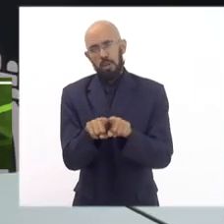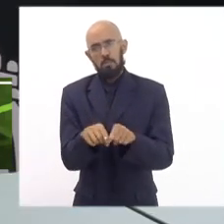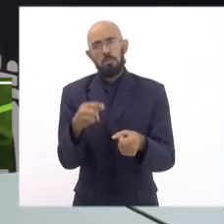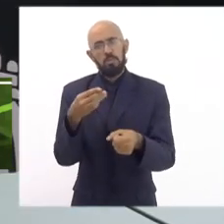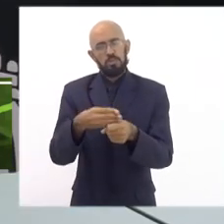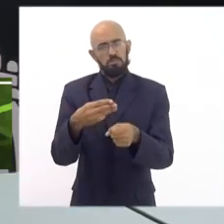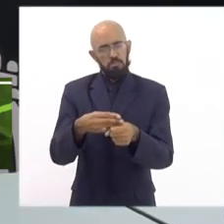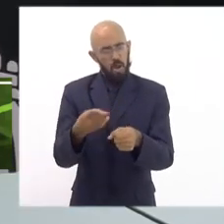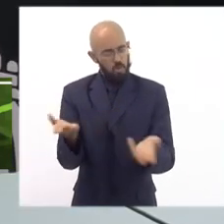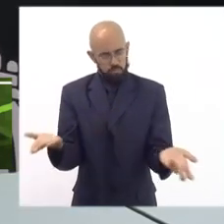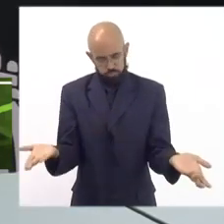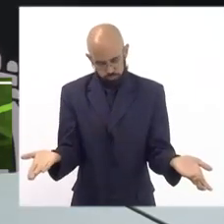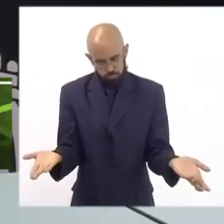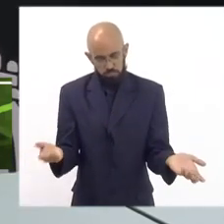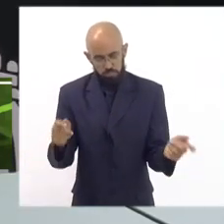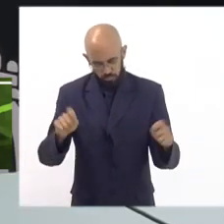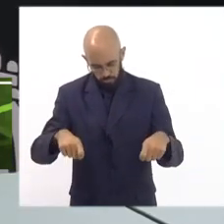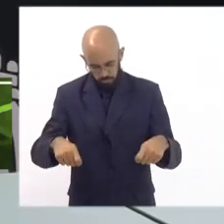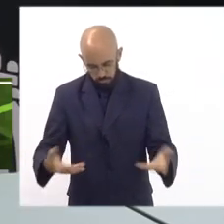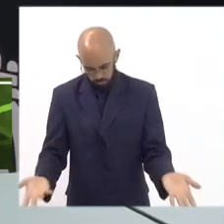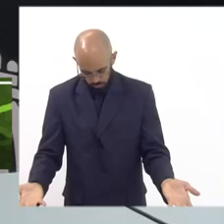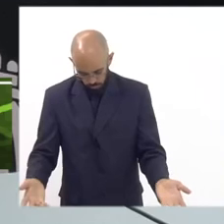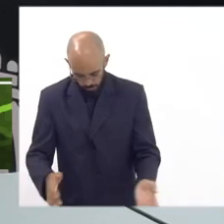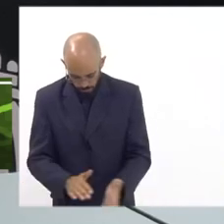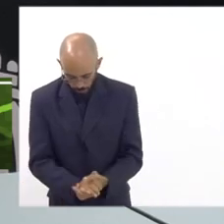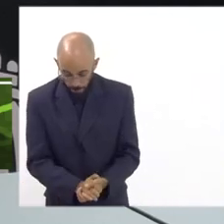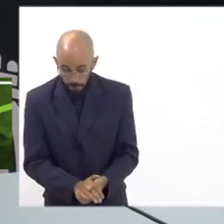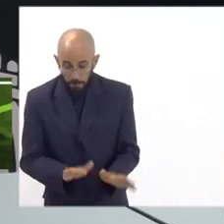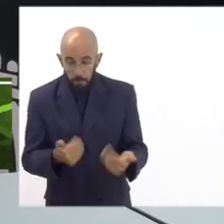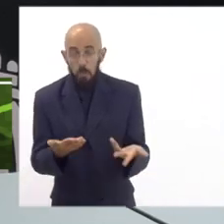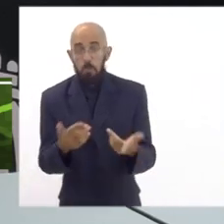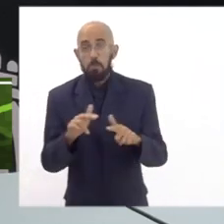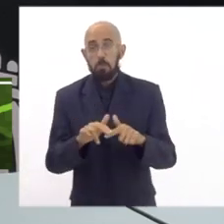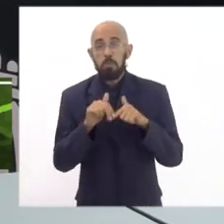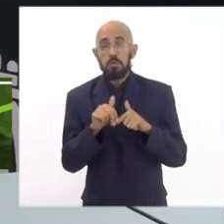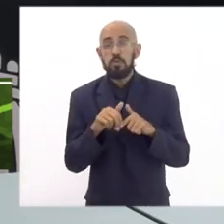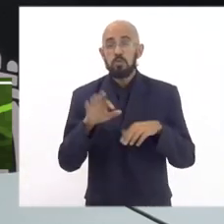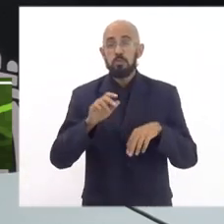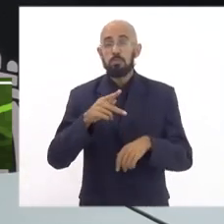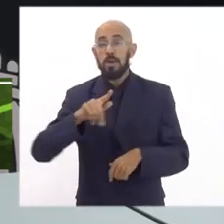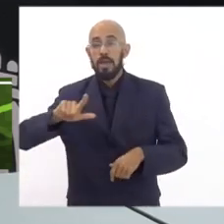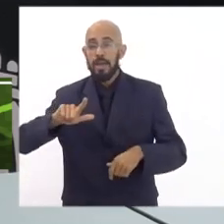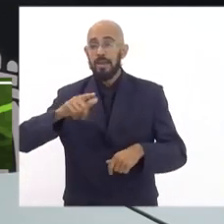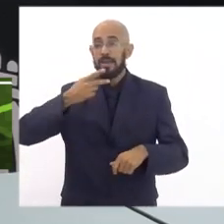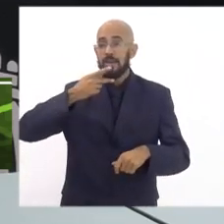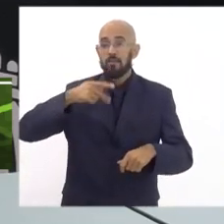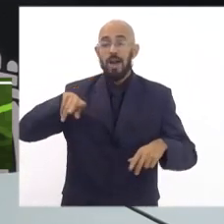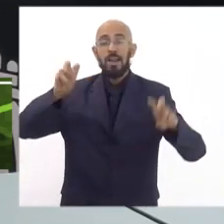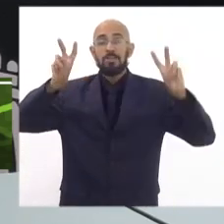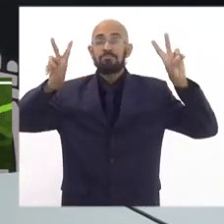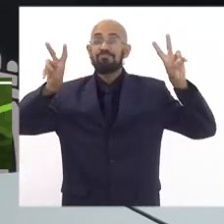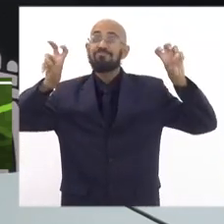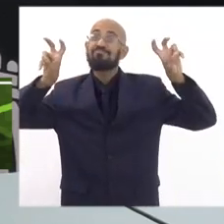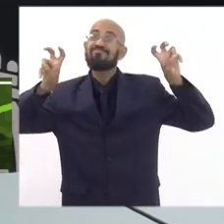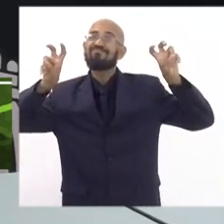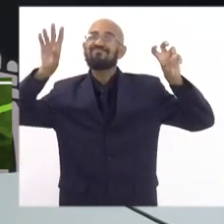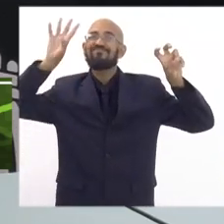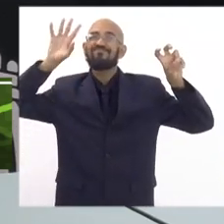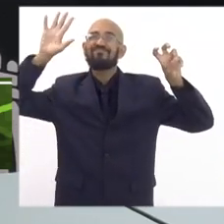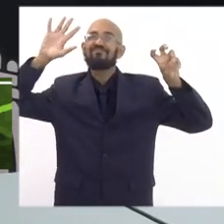parque municipal, né? Então, o projeto ele trata de tese e não